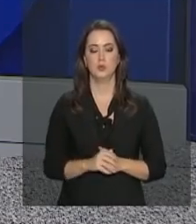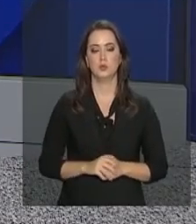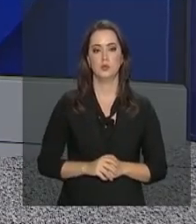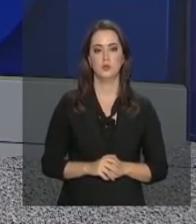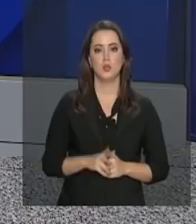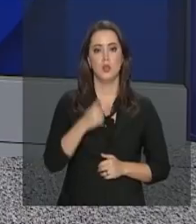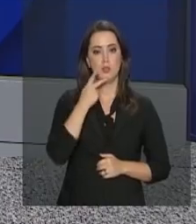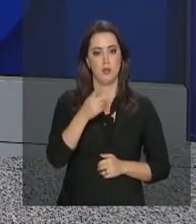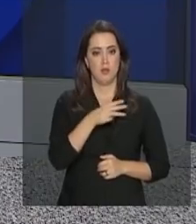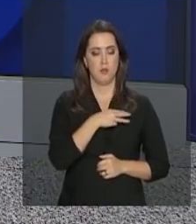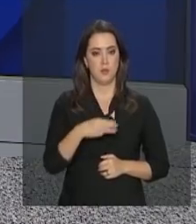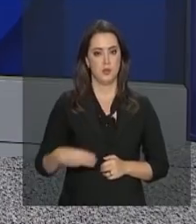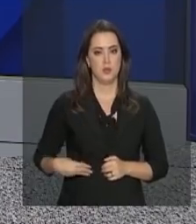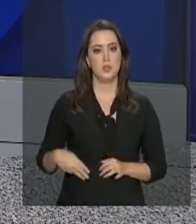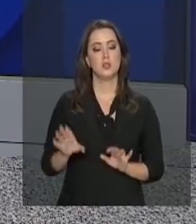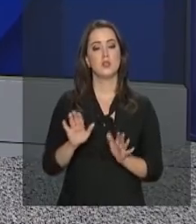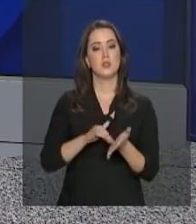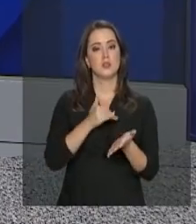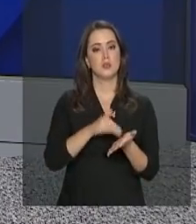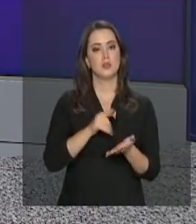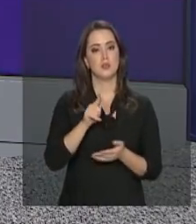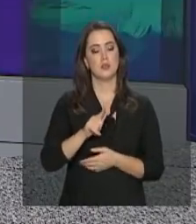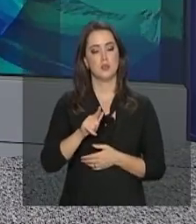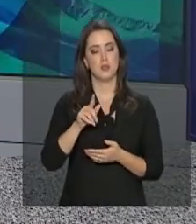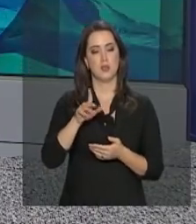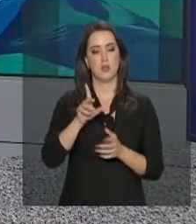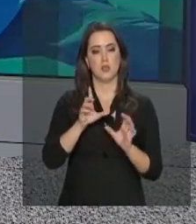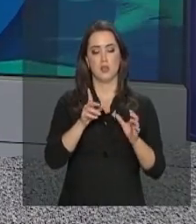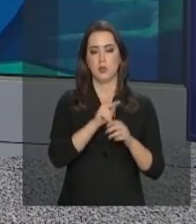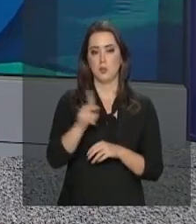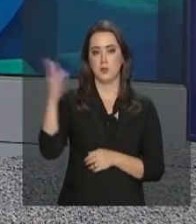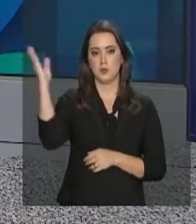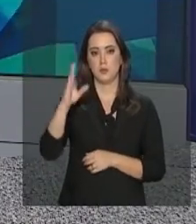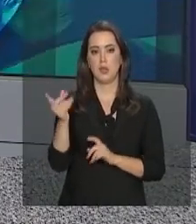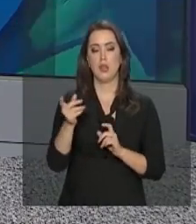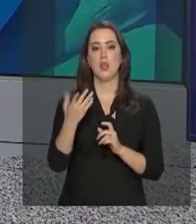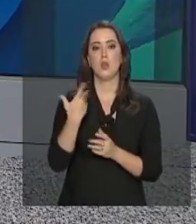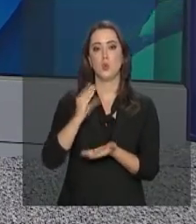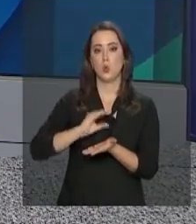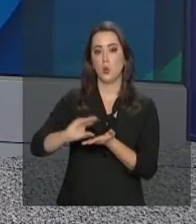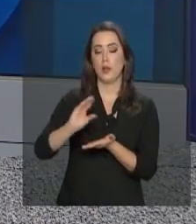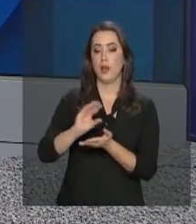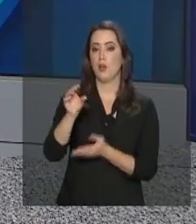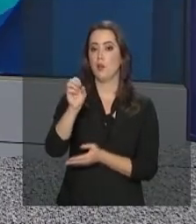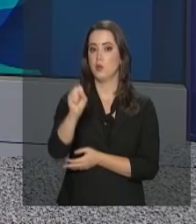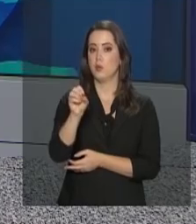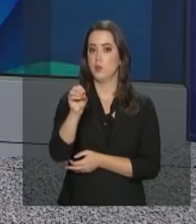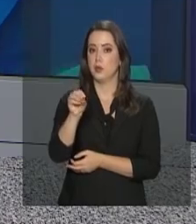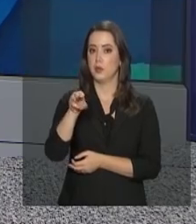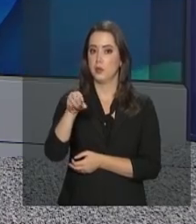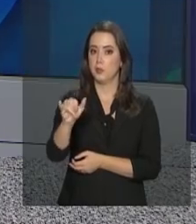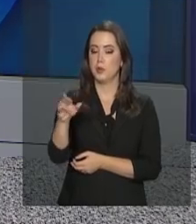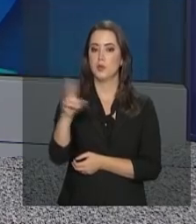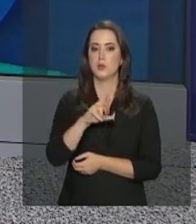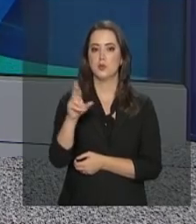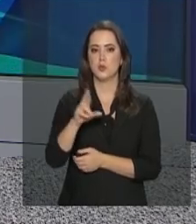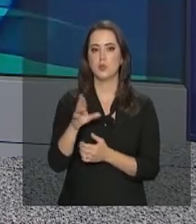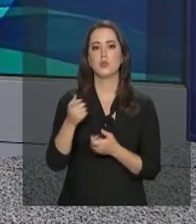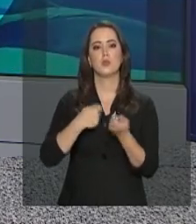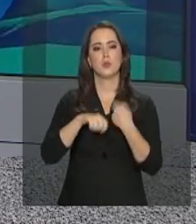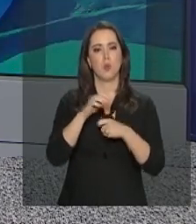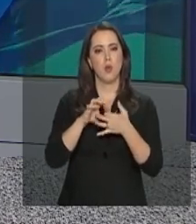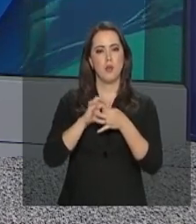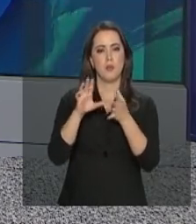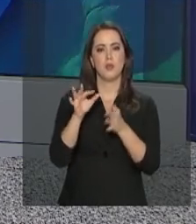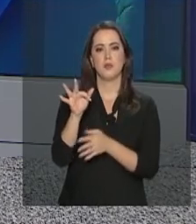segundo o ministro da secretaria geral da presidência a ingestão de mais de 80 bilhões de reais na economia com a liberação das